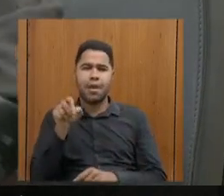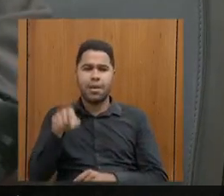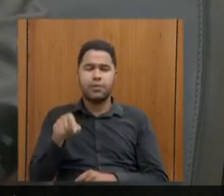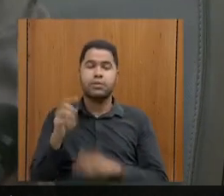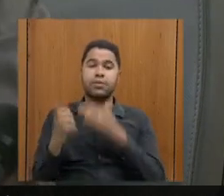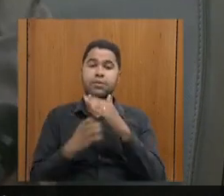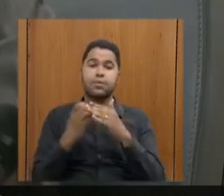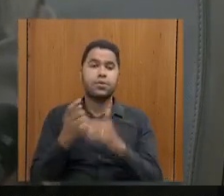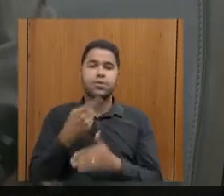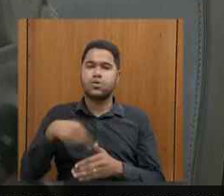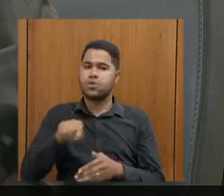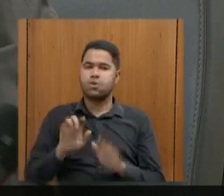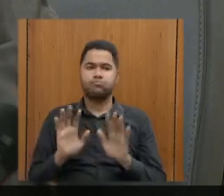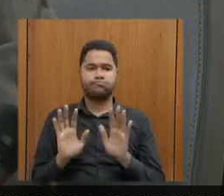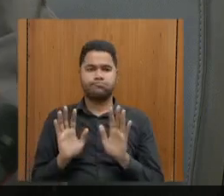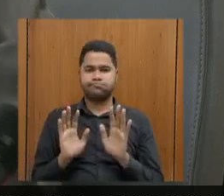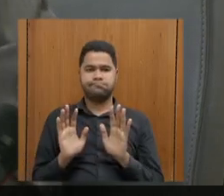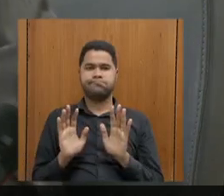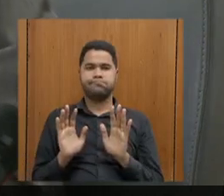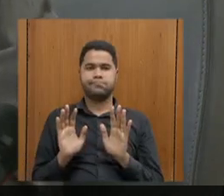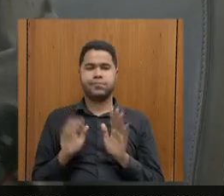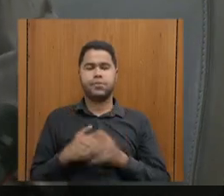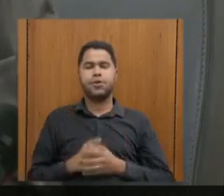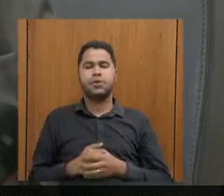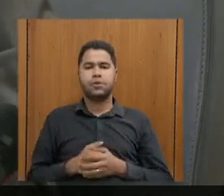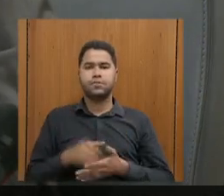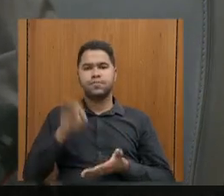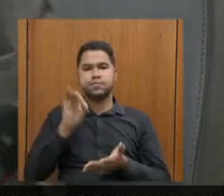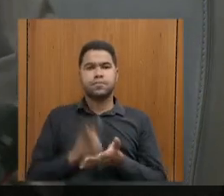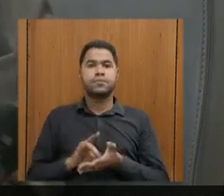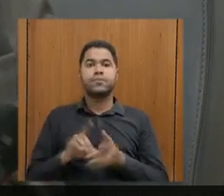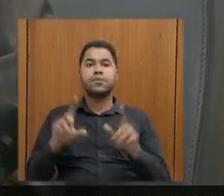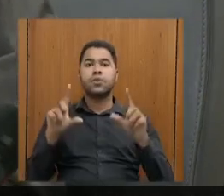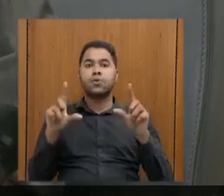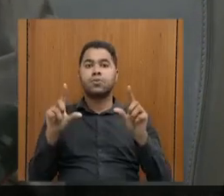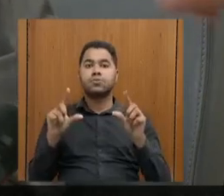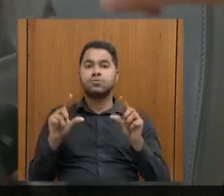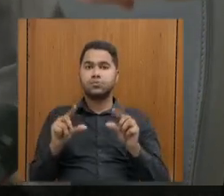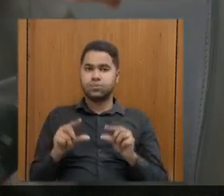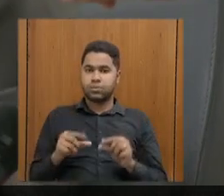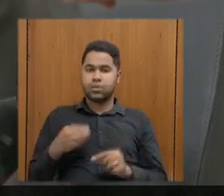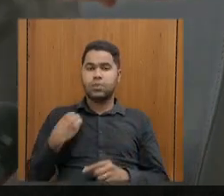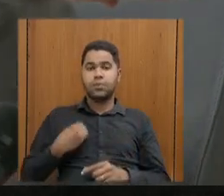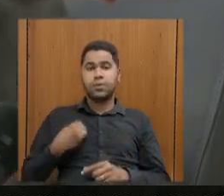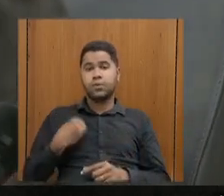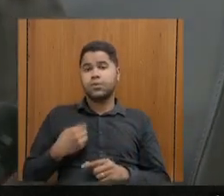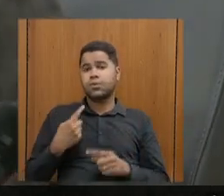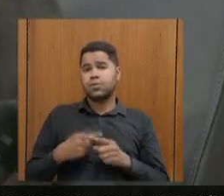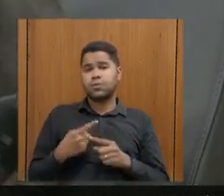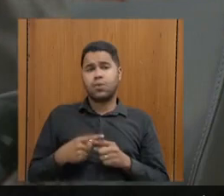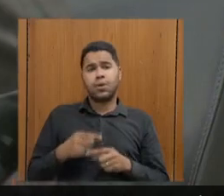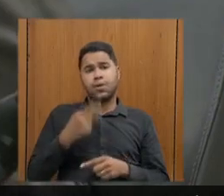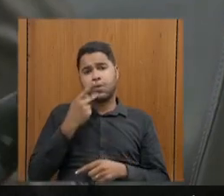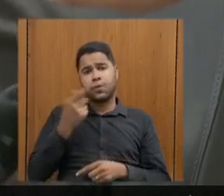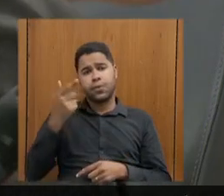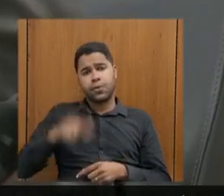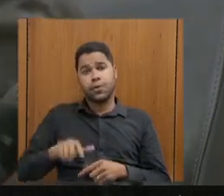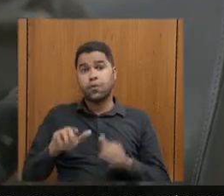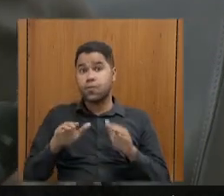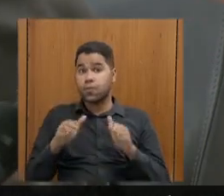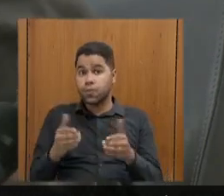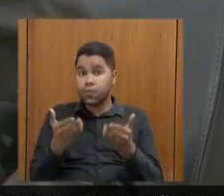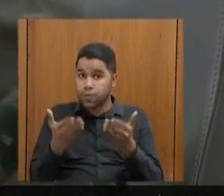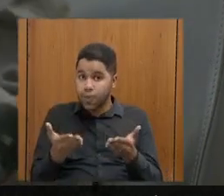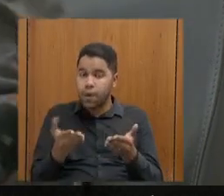empresa e nós não aportamos então nós efetivamente diminuímos a nossa participação porque repito né o nosso